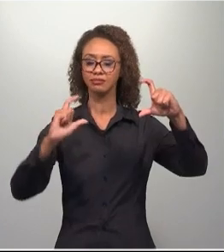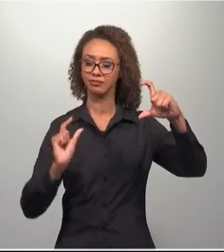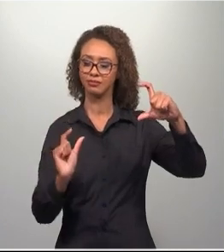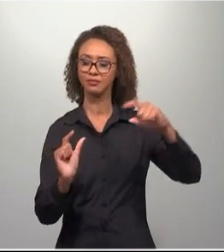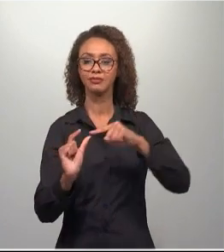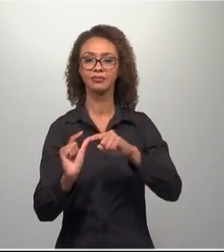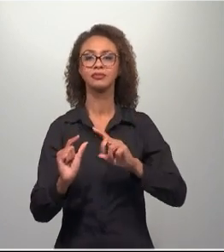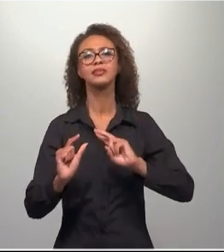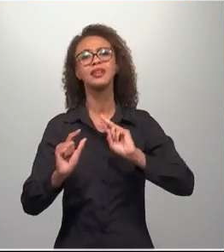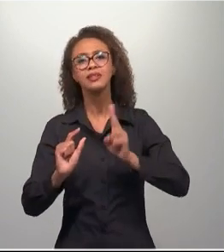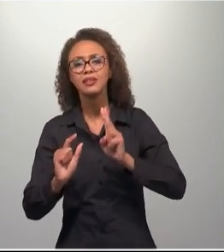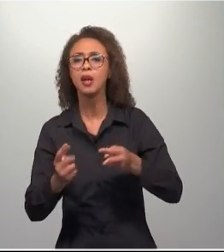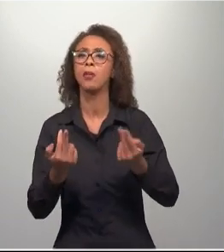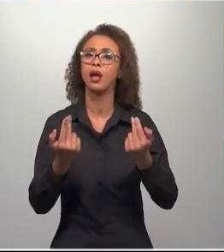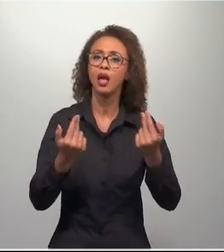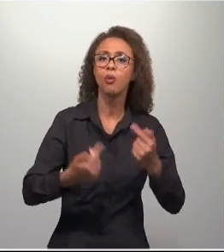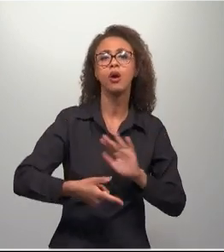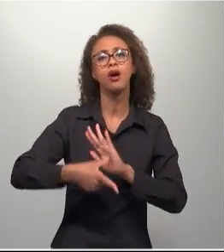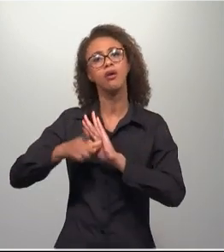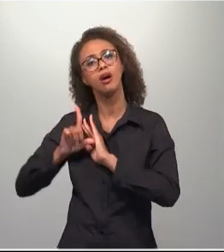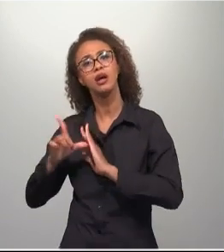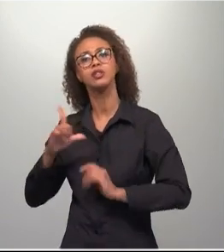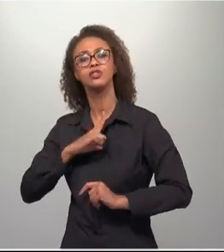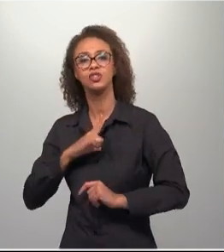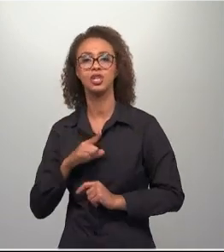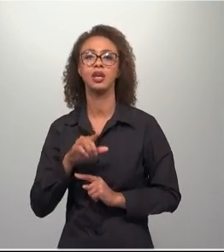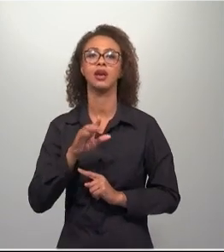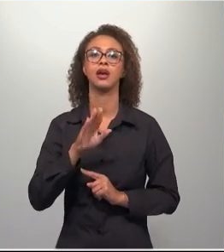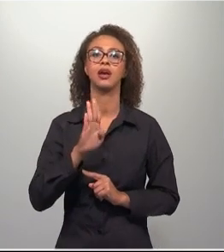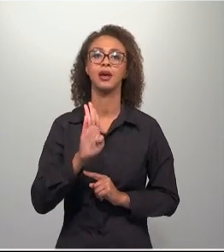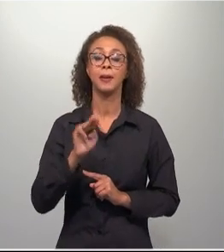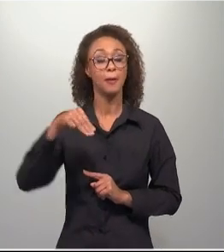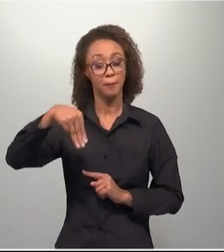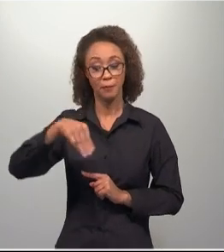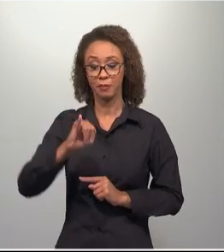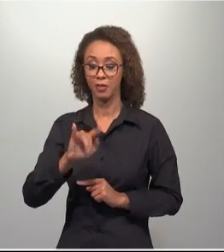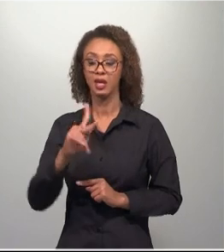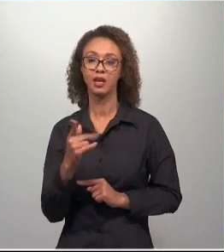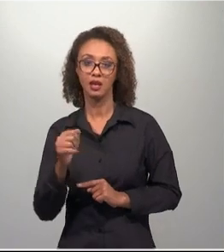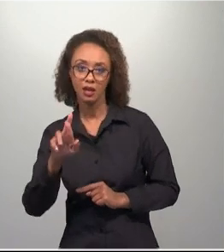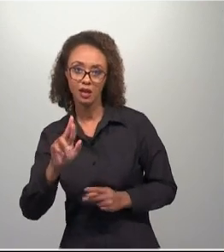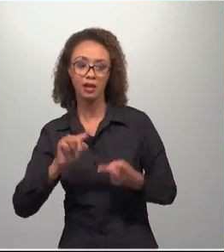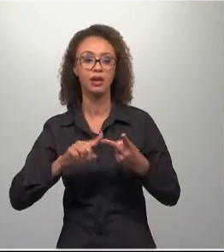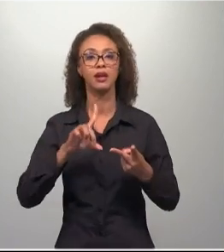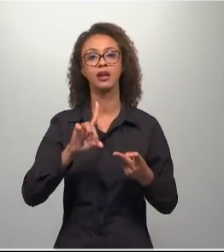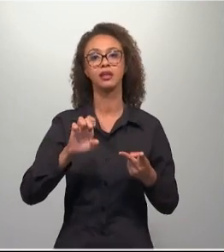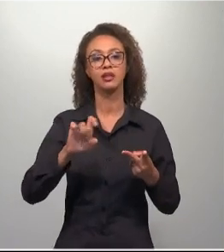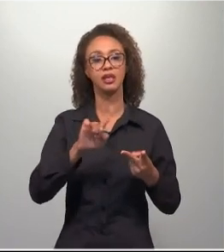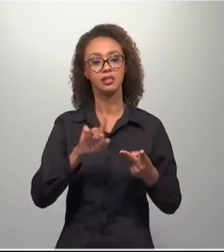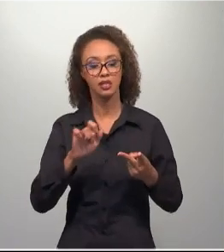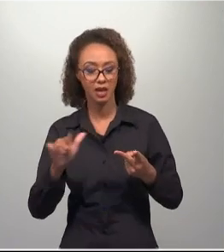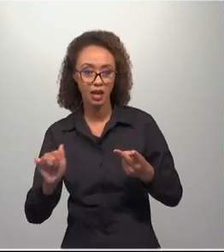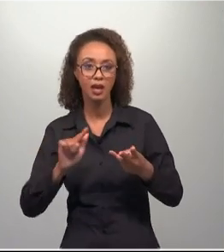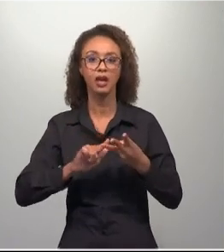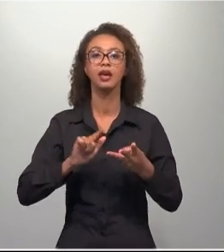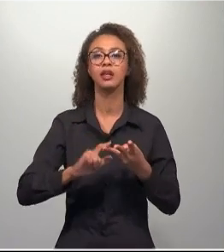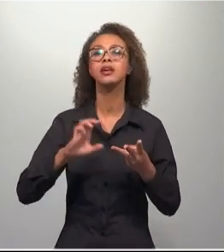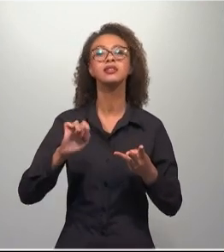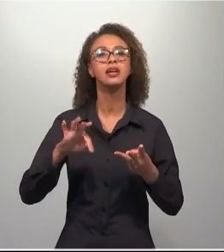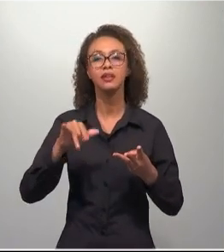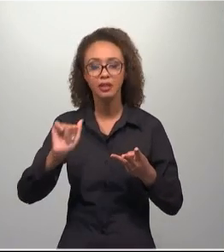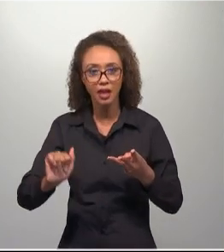milhar centena dezena eu tenho também o pareci novo vaso e se eu fiz quiser fazer o inverso